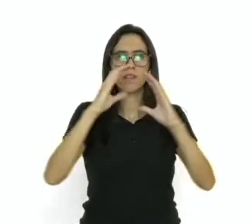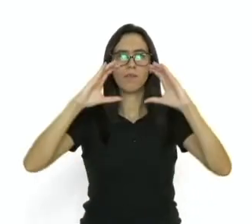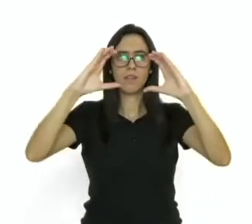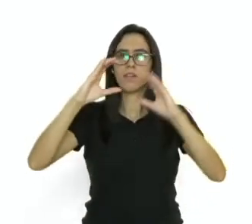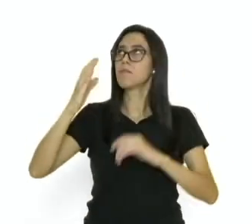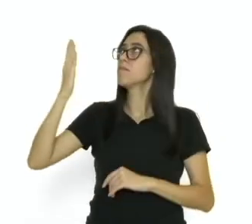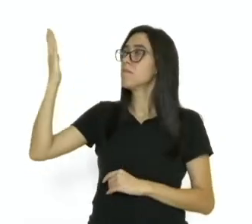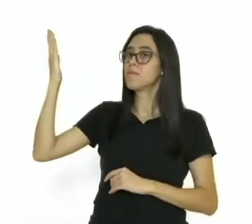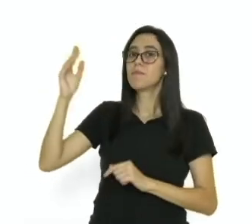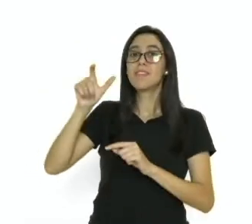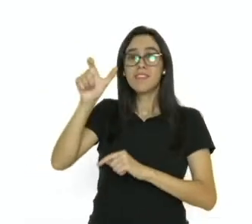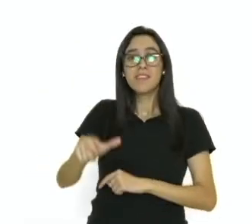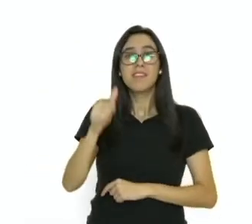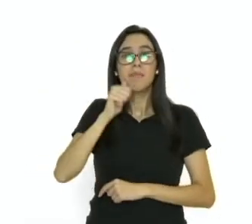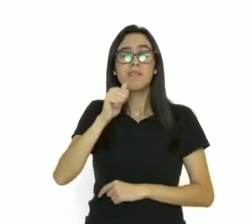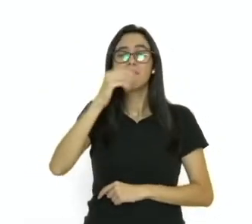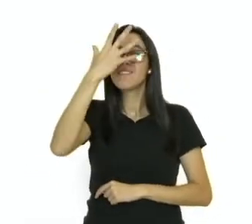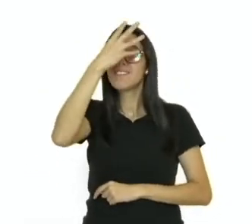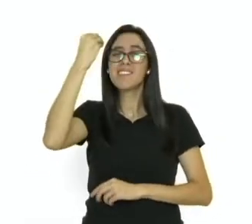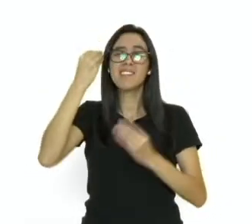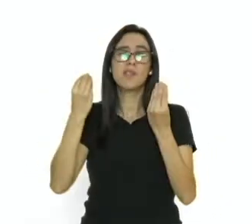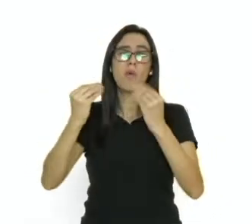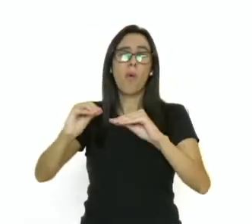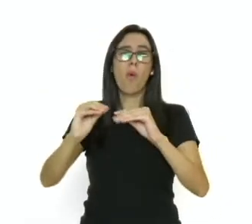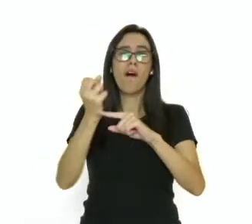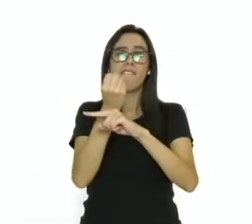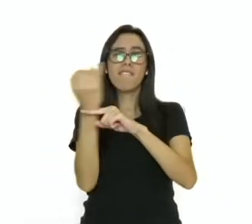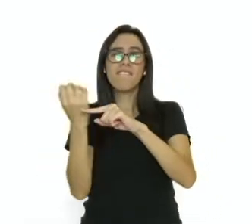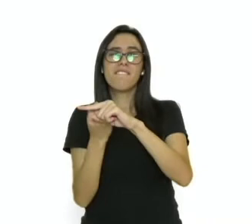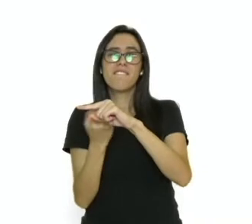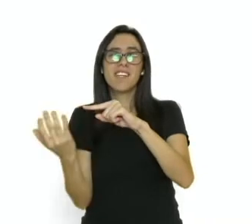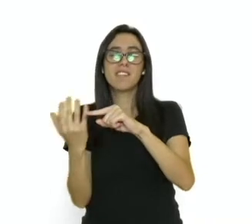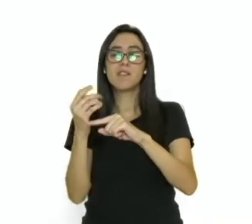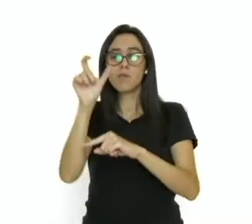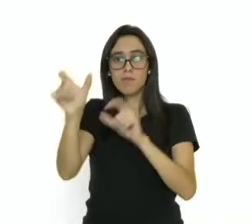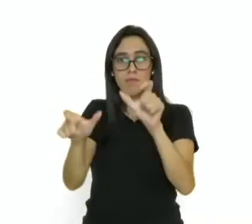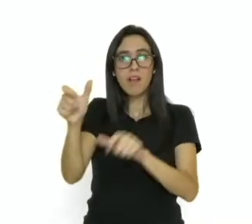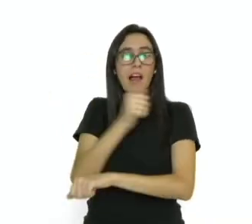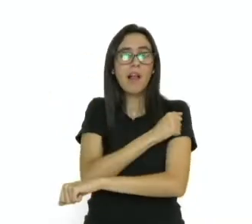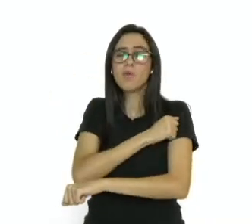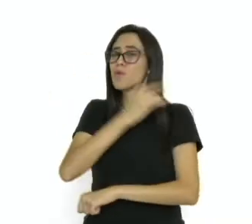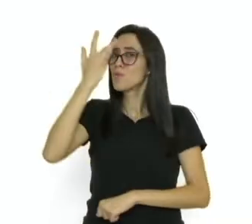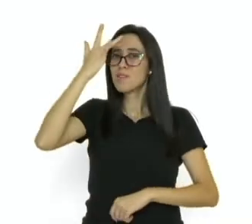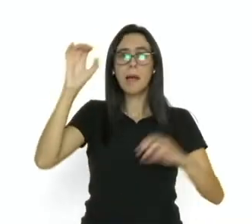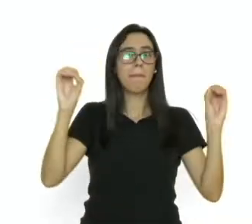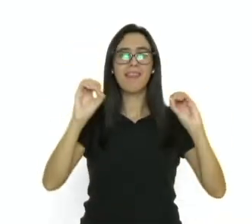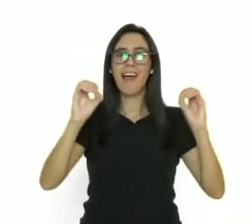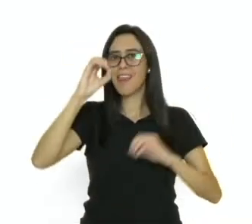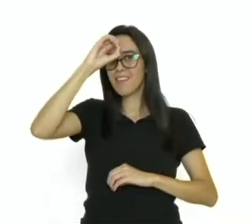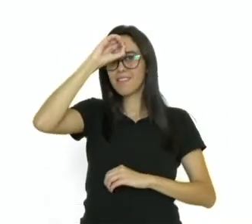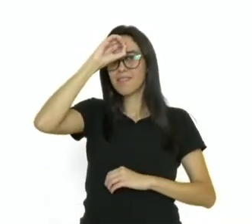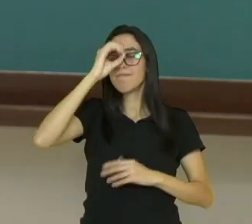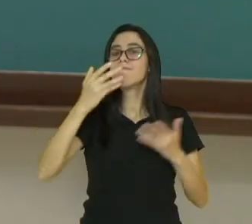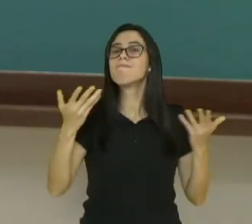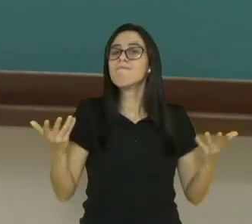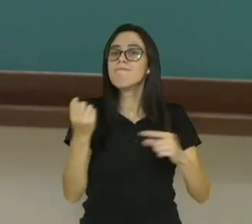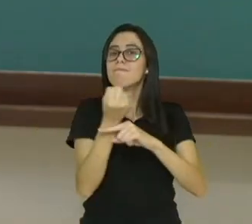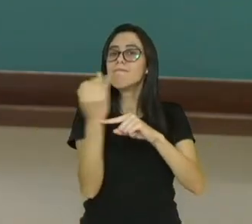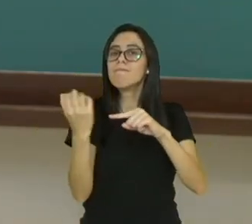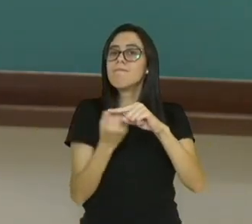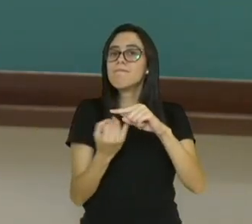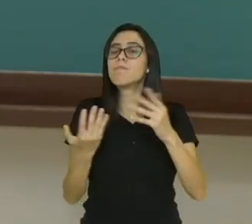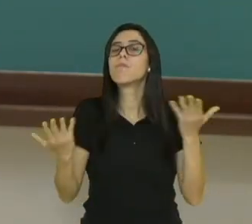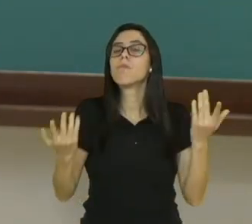escrever as frações correspondentes aos alunos com nenhuma informação. Qual é essa fração? Olha